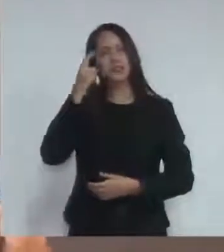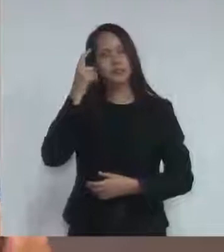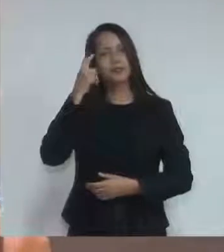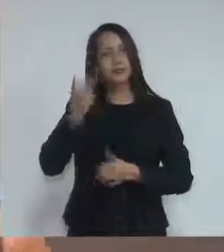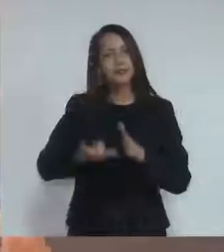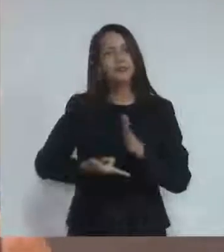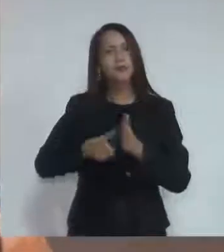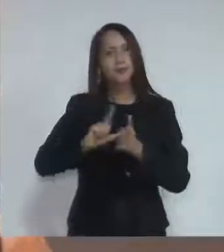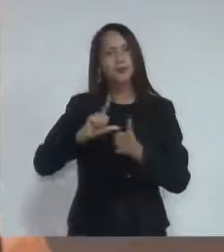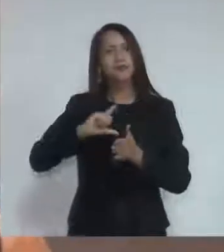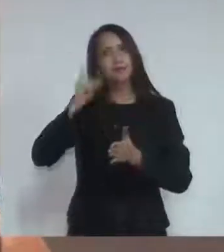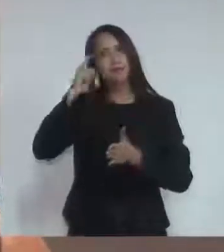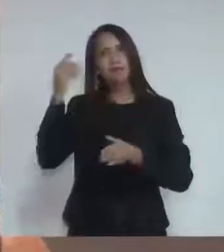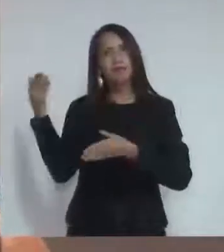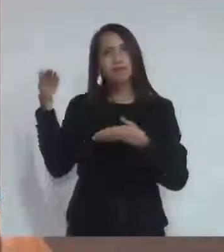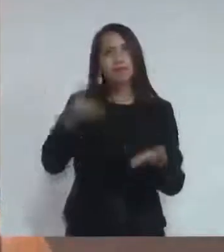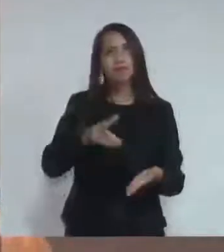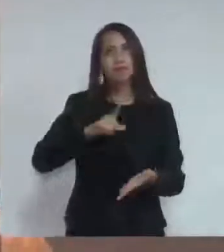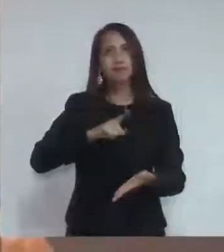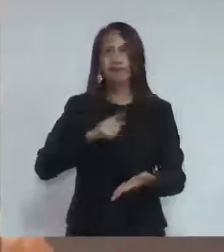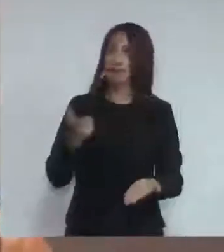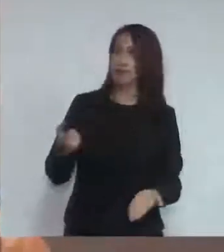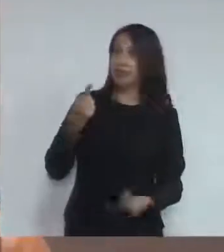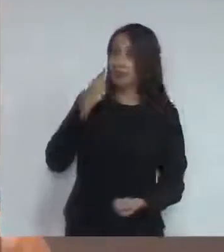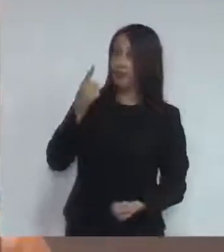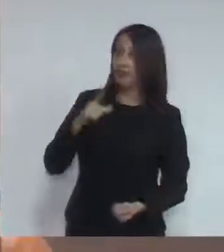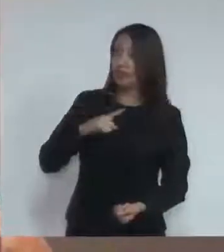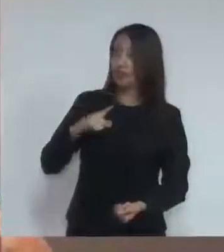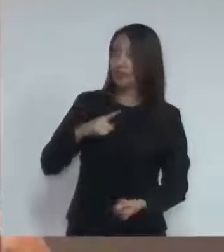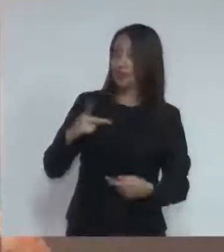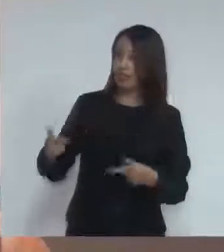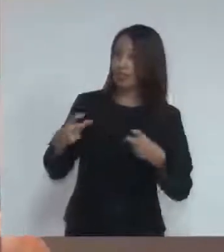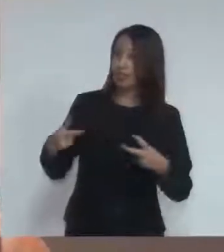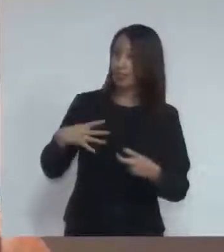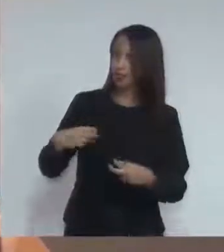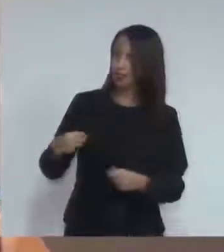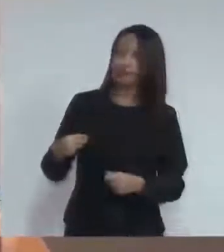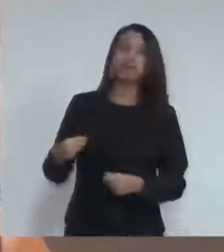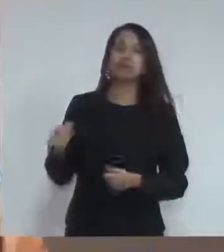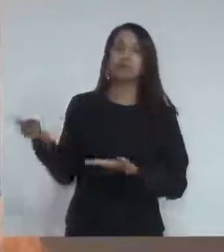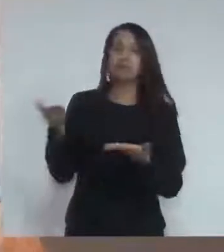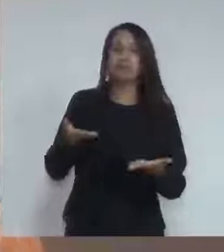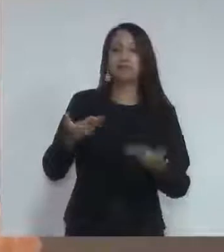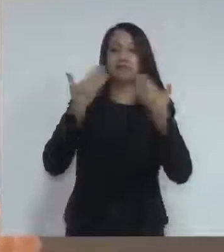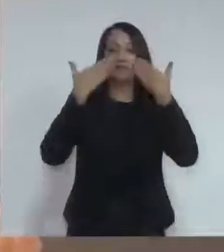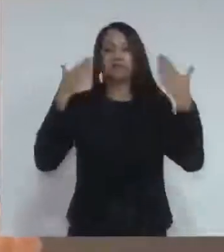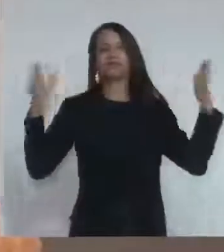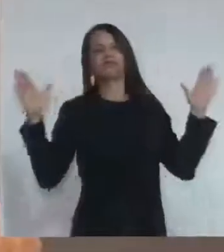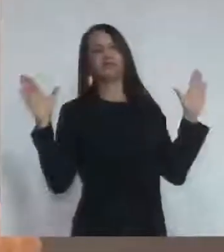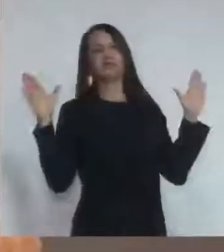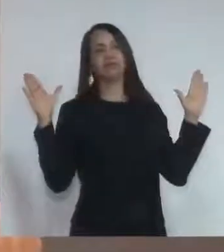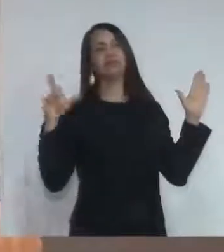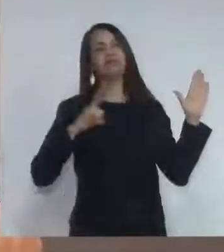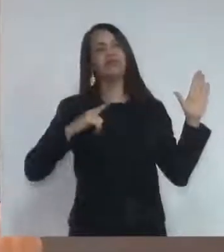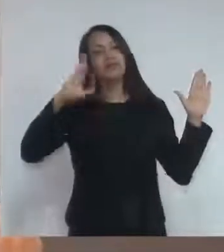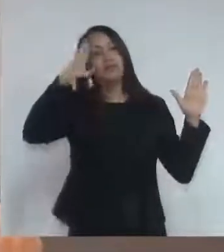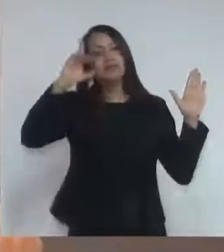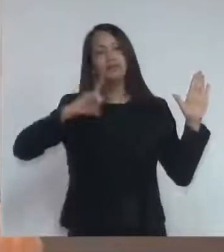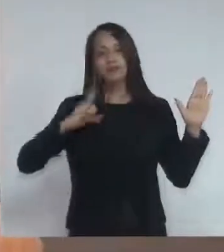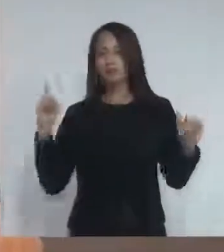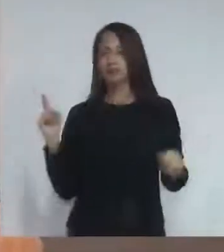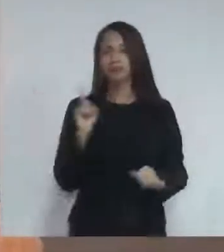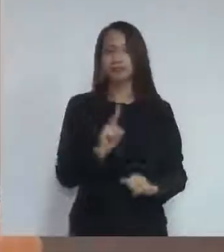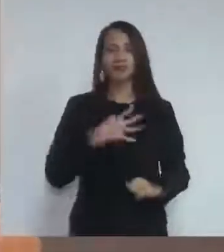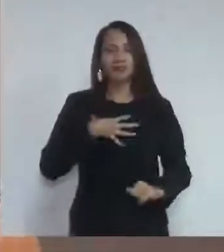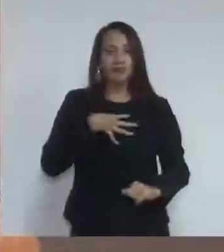sessão, porque alguém pode falar assim, olha, tá vendo? Ela está explorando o filho dela e trouxe ele na sessão. Ela falou que ela fez questão de trazer o filho